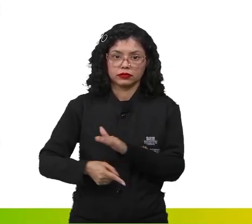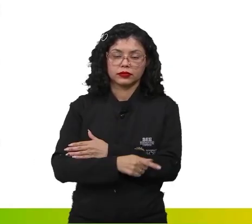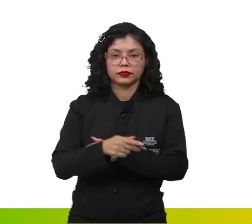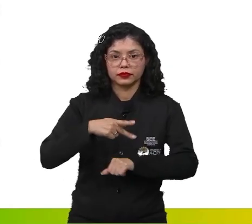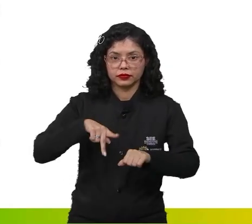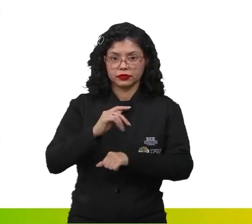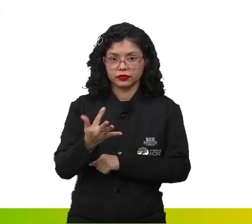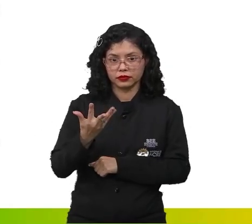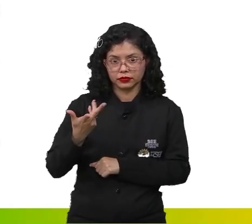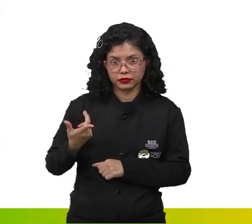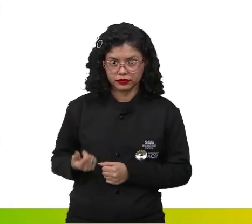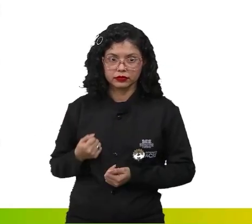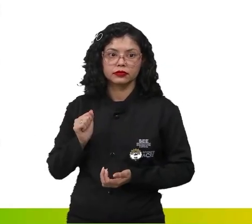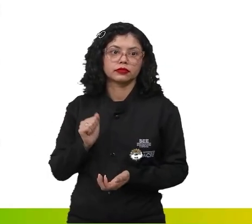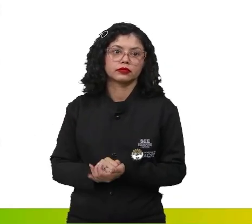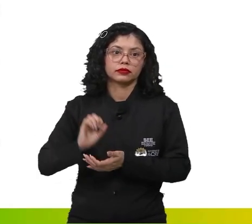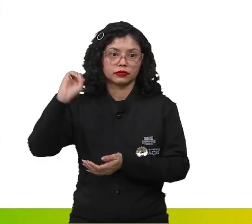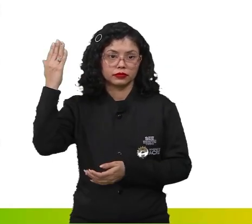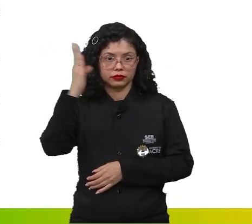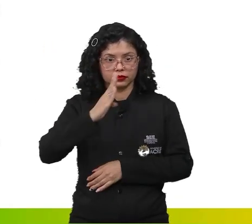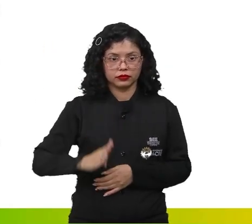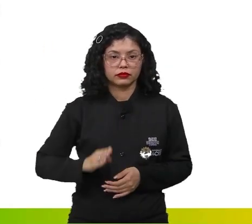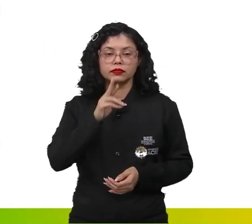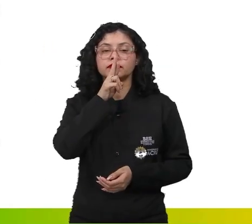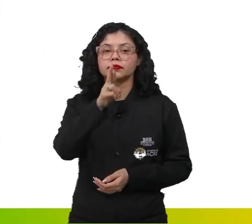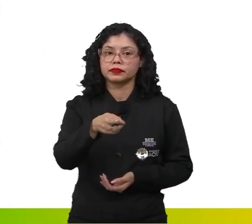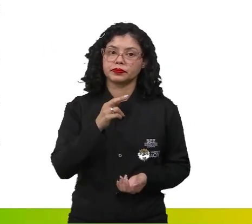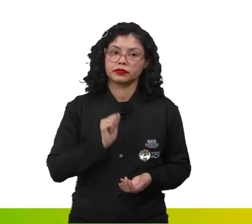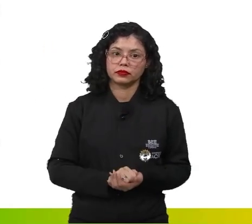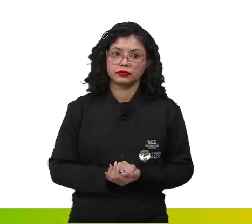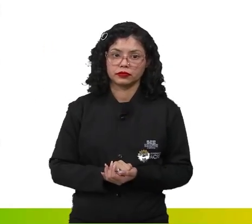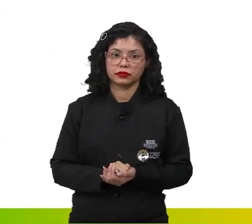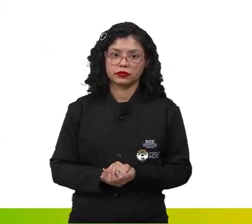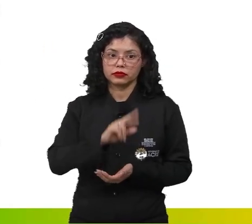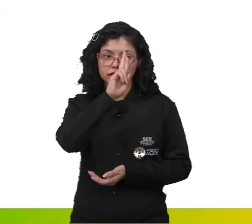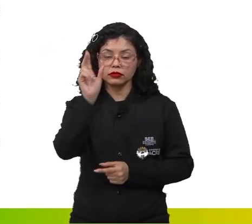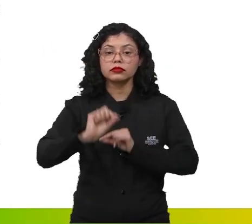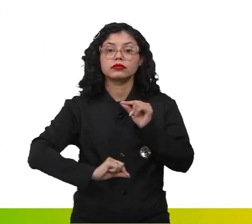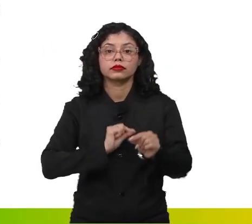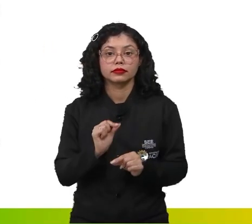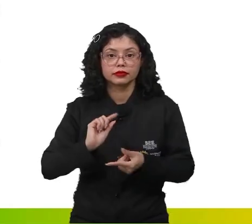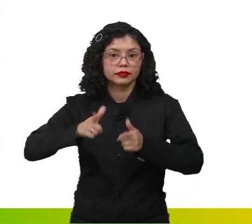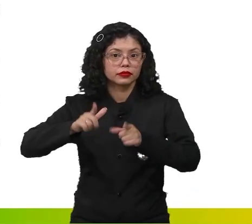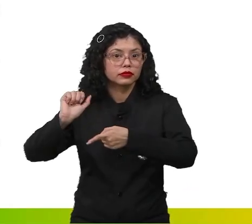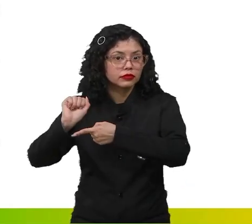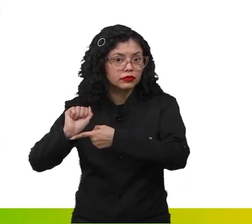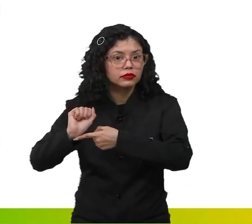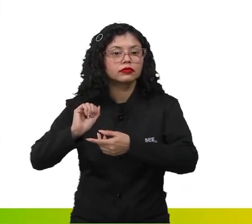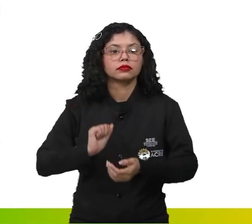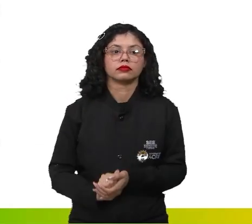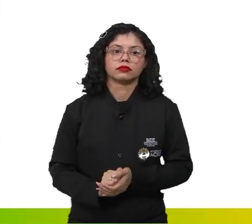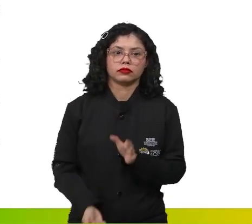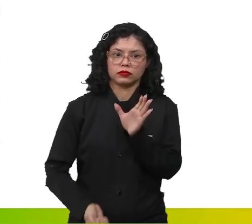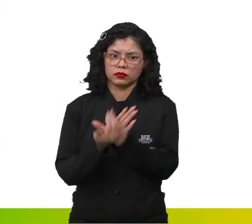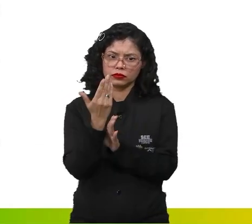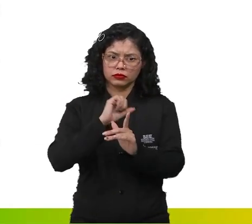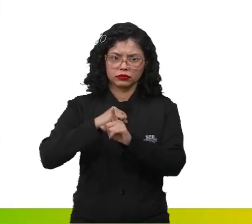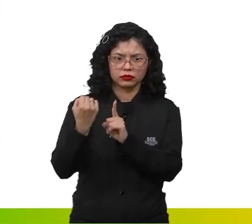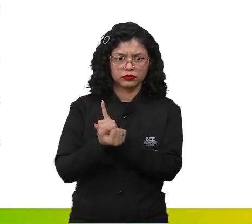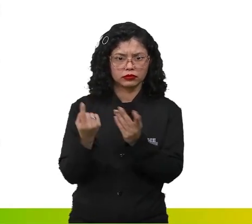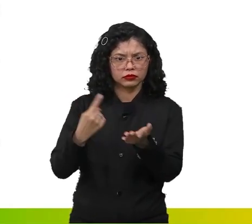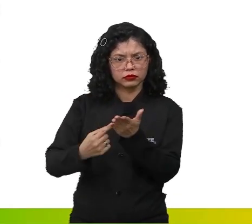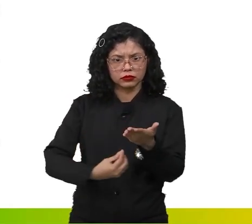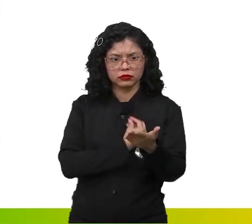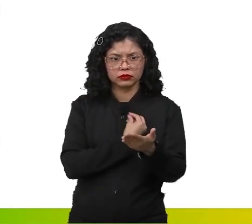países receptores. No caso brasileiro, o resultado desse fenômeno histórico foi, letra A formação de uma sociedade marcada